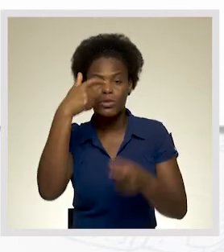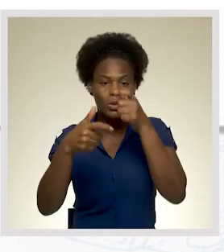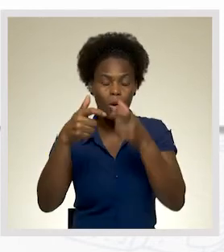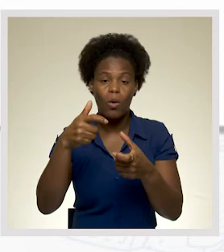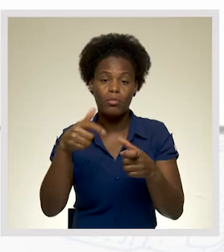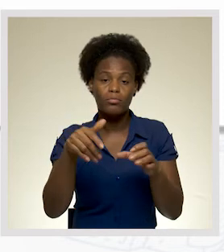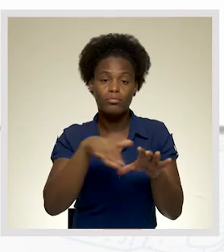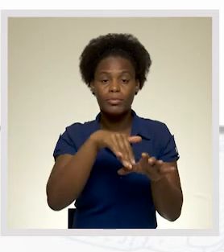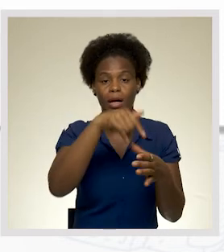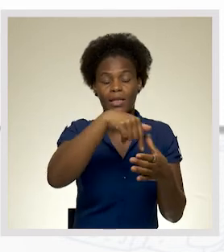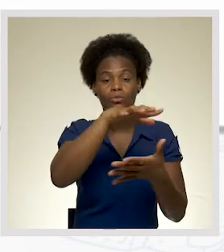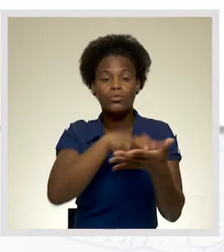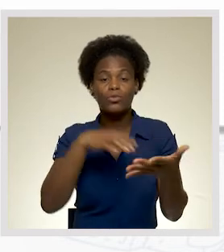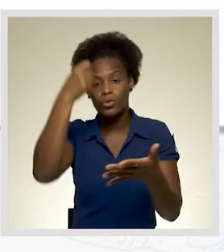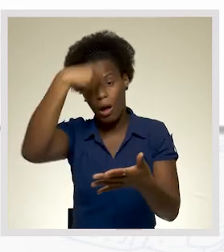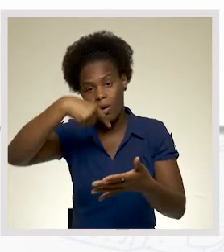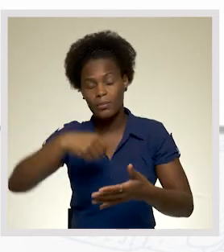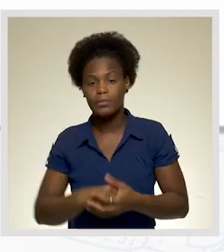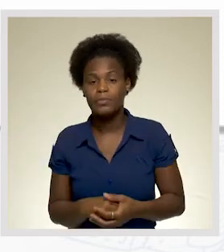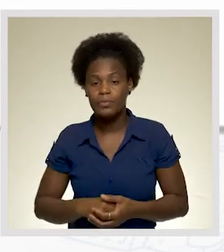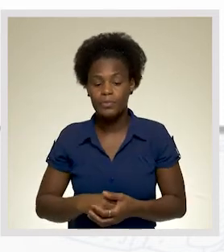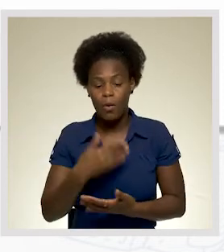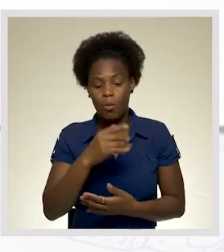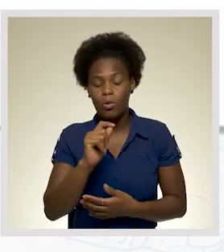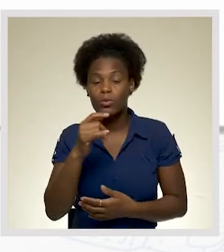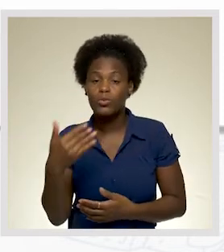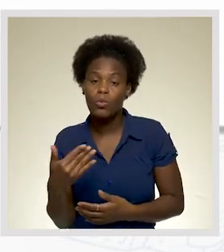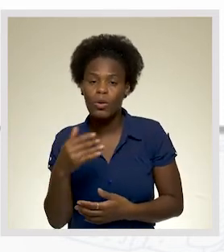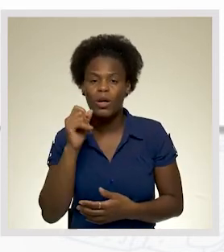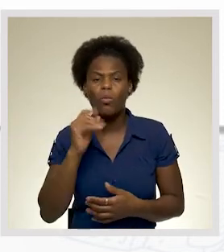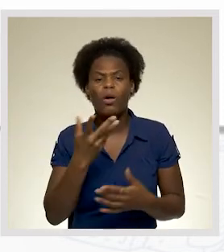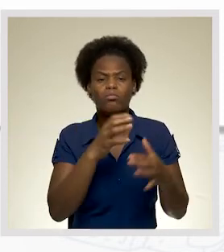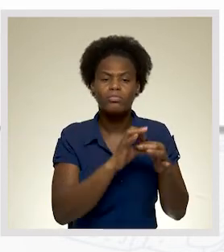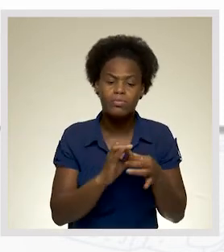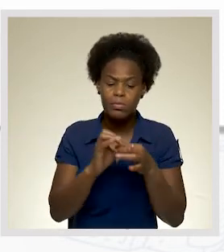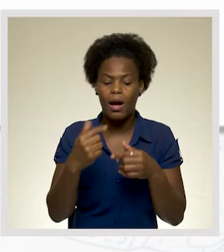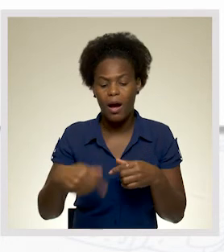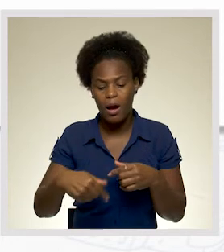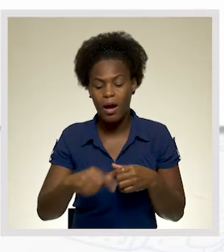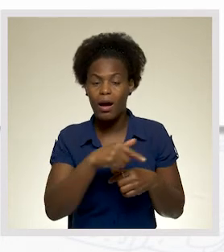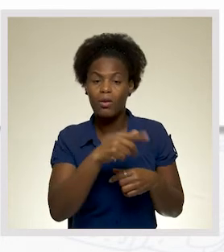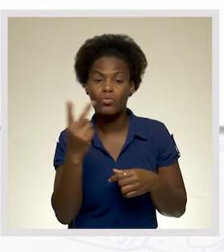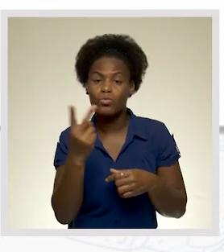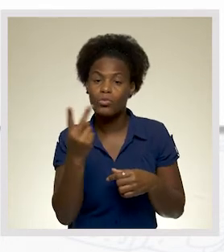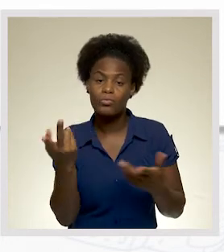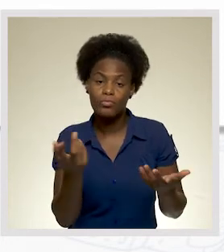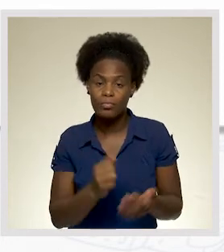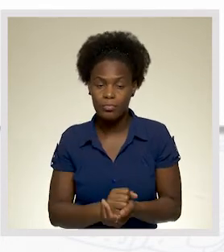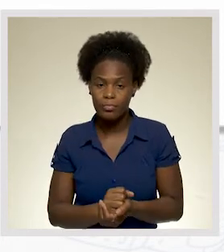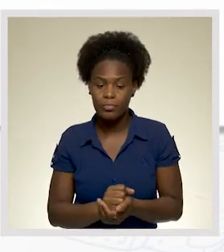intervenientes no excerto. 1.1. Que relação existe entre ambos?